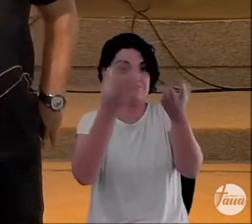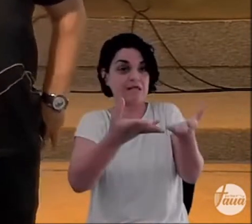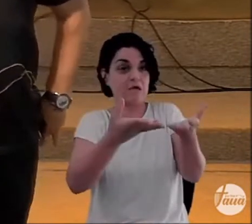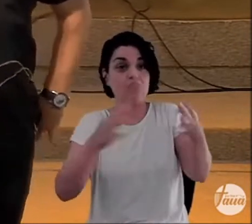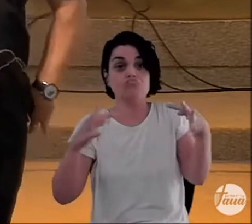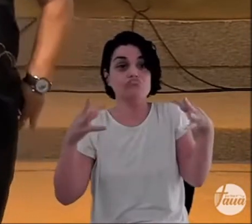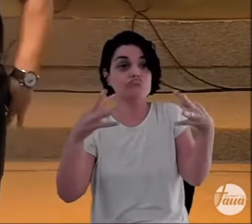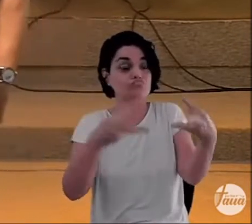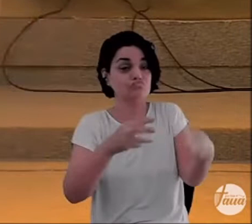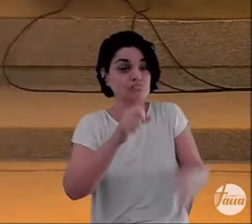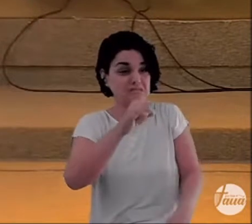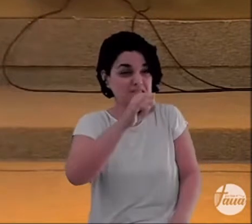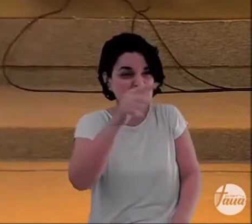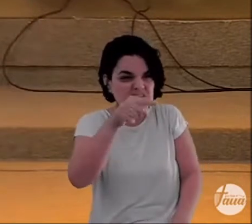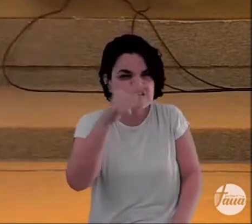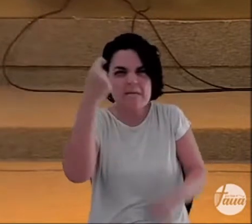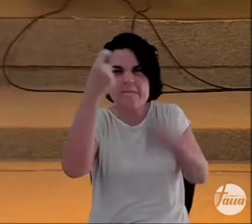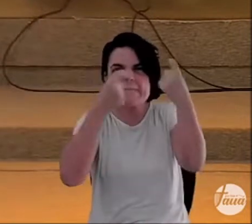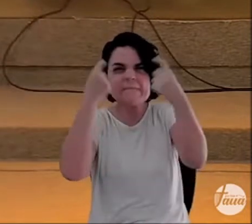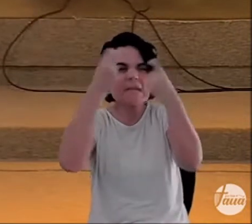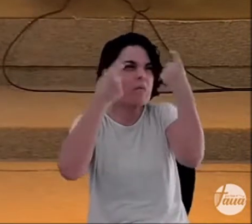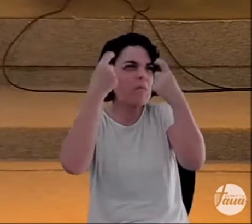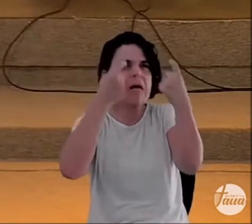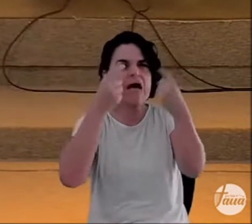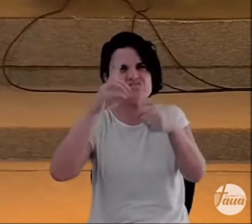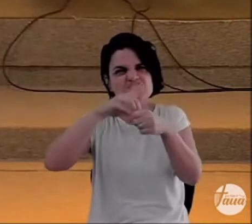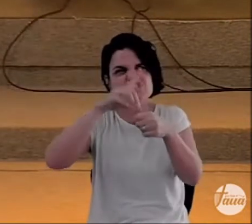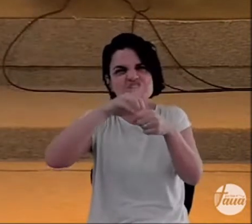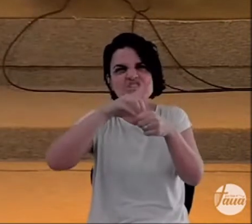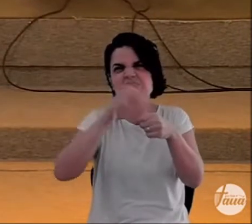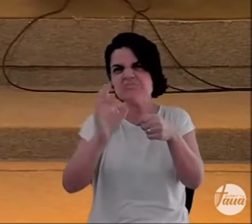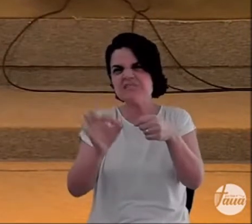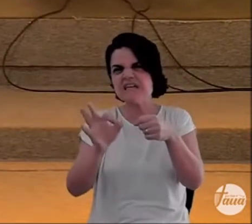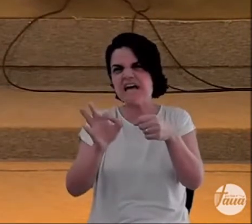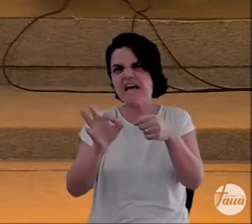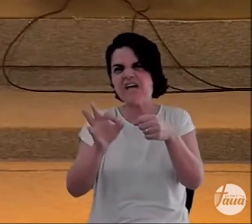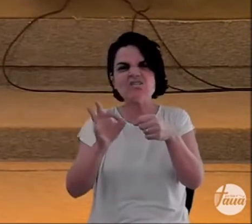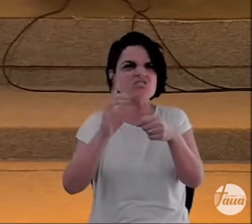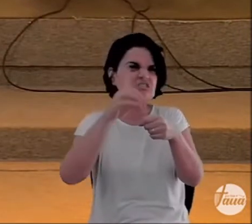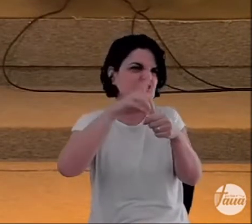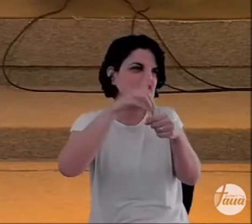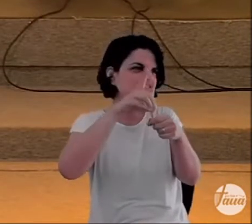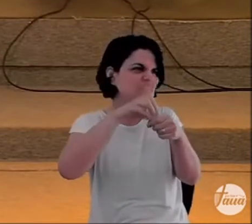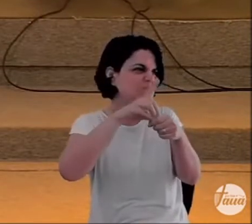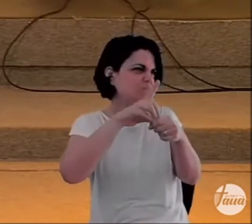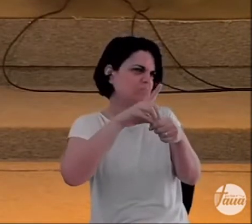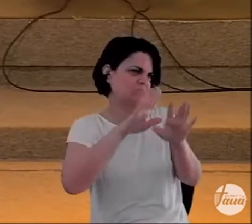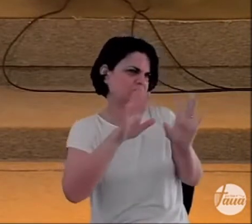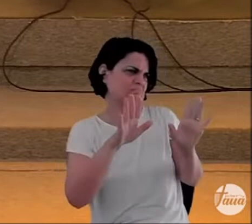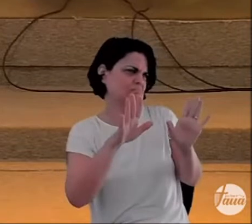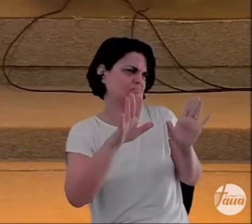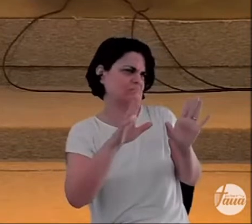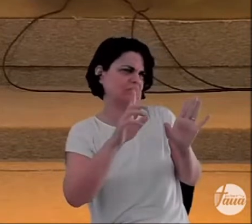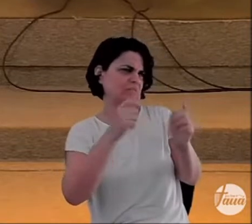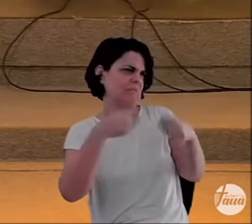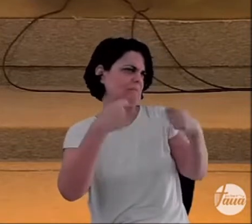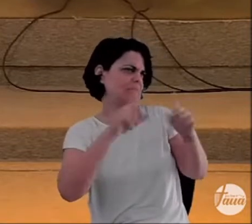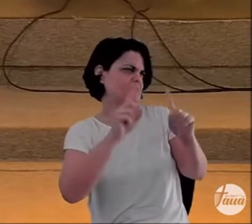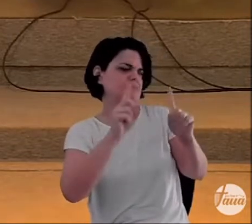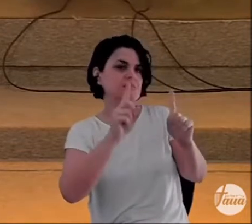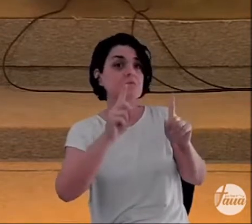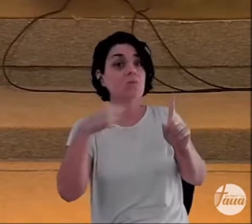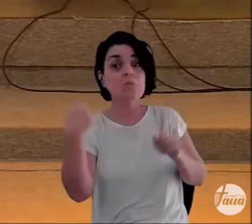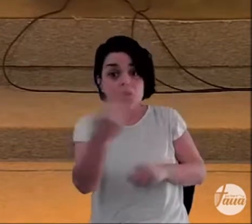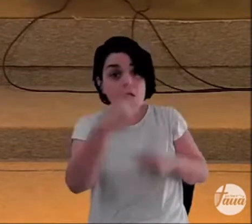Então, irmão, se você está preocupado se o dízimo é ou não é, a gente deveria estar entregando tudo. Se nós pudéssemos, irmãos, olhar para a Bíblia, eu estava